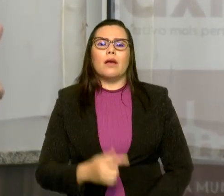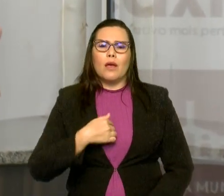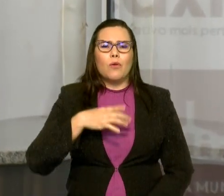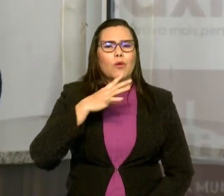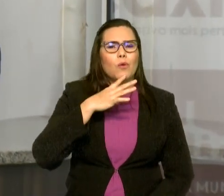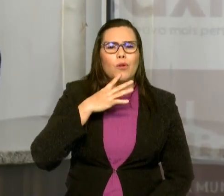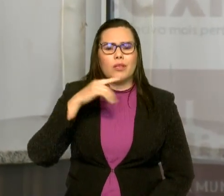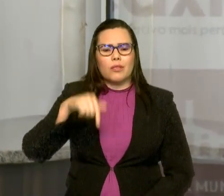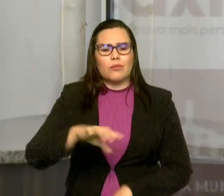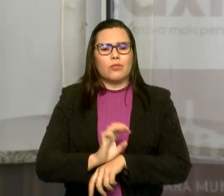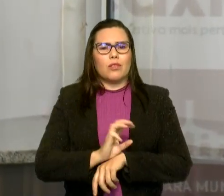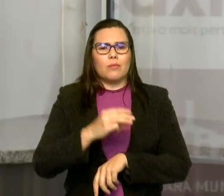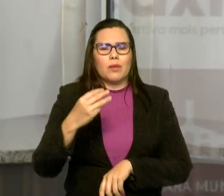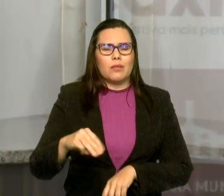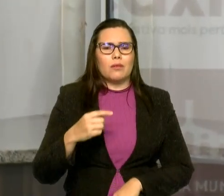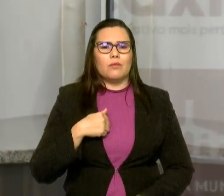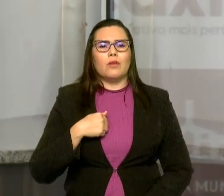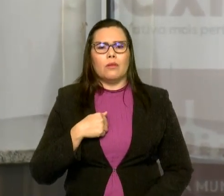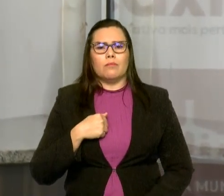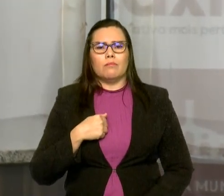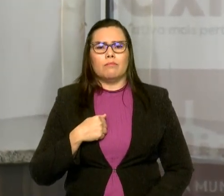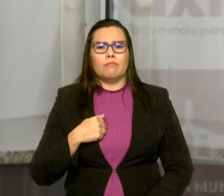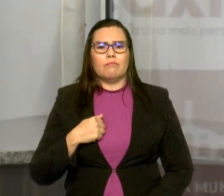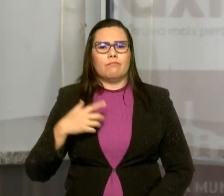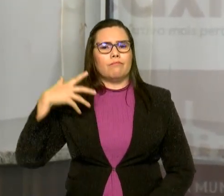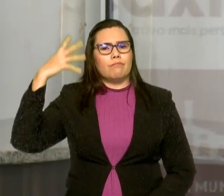palmo. Nós estamos aqui na